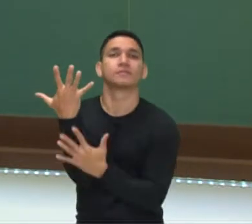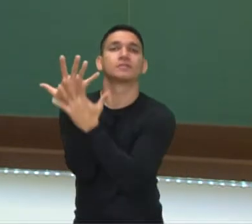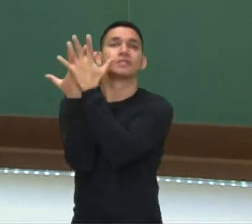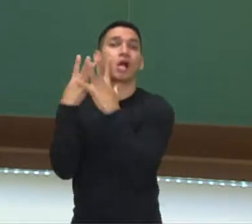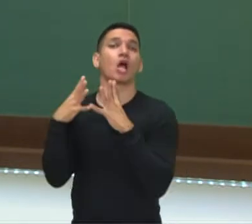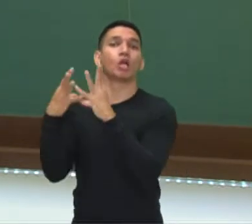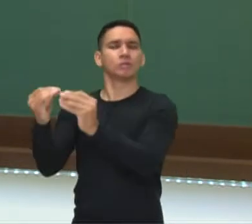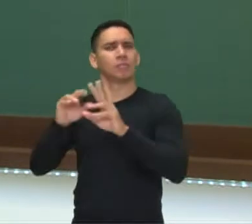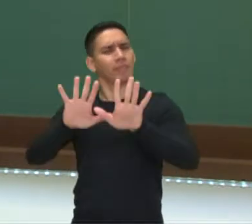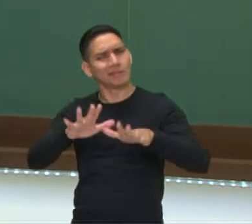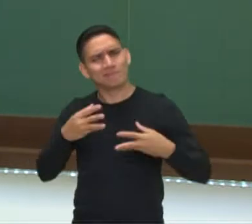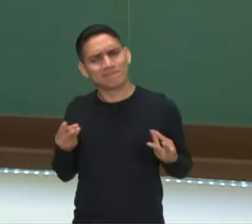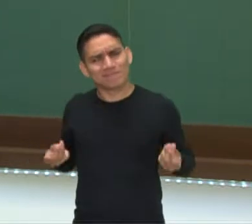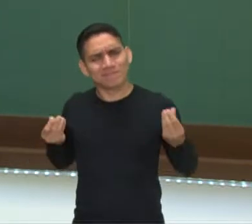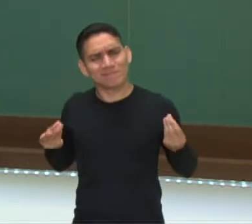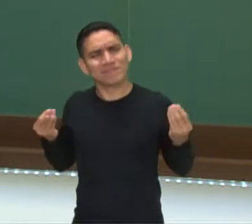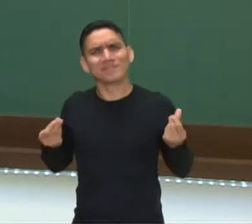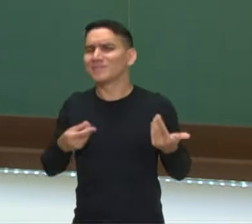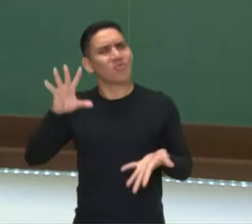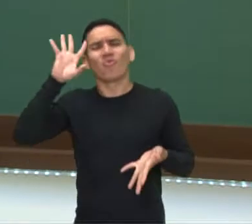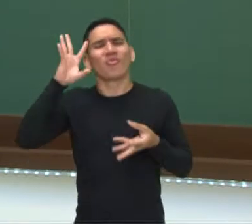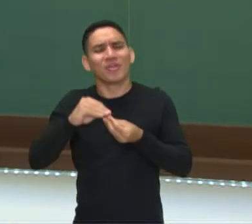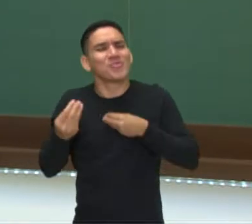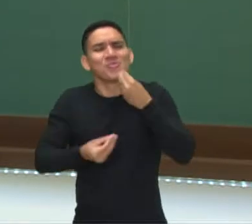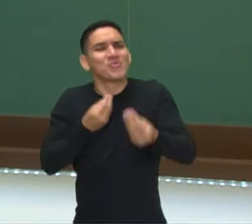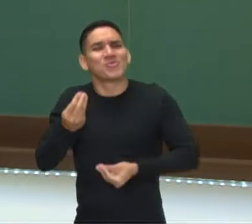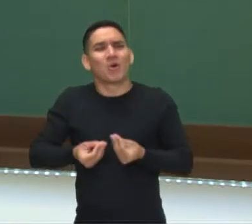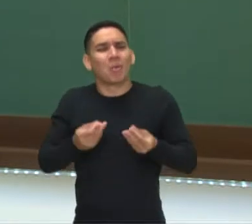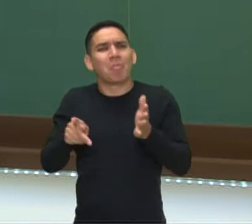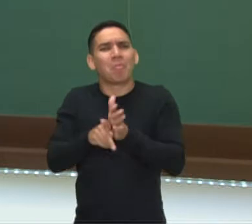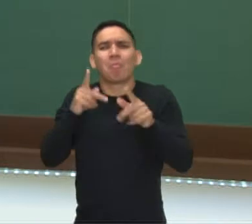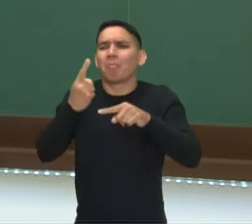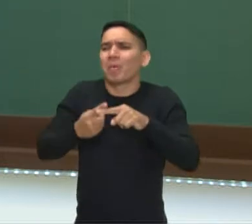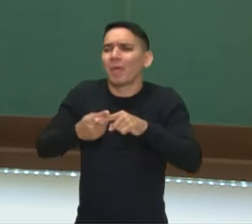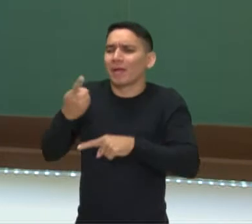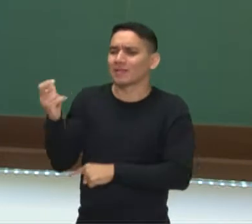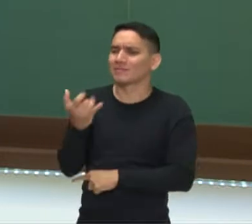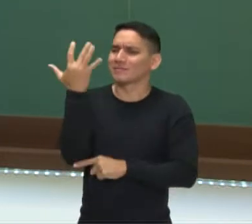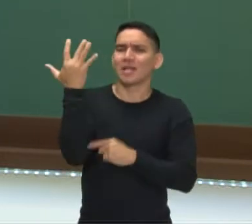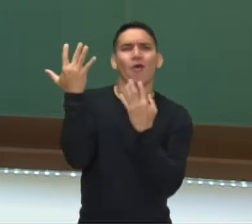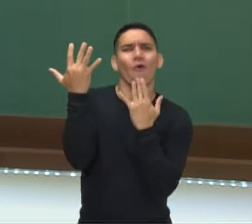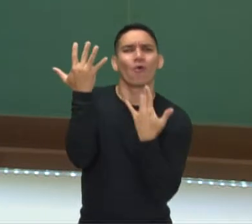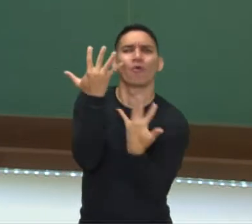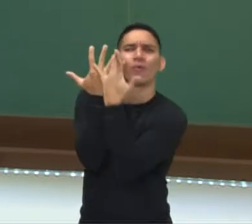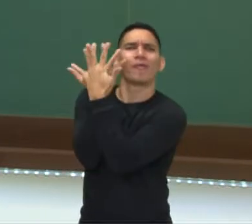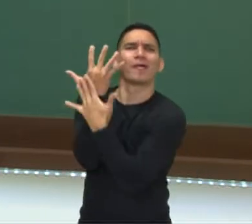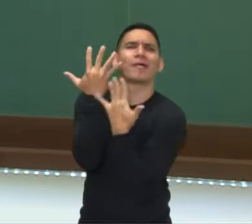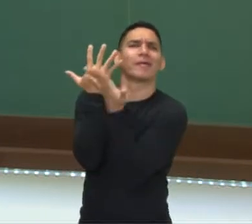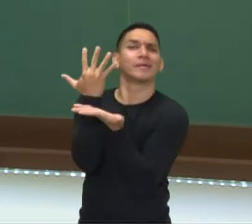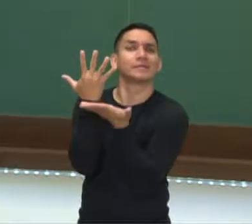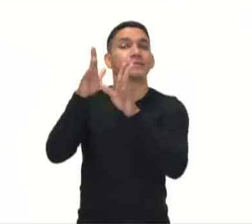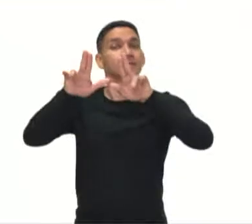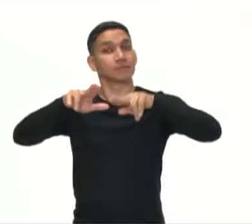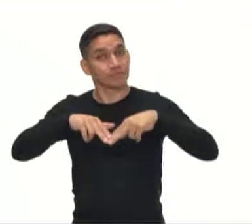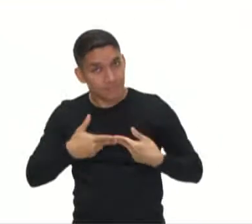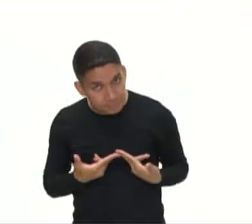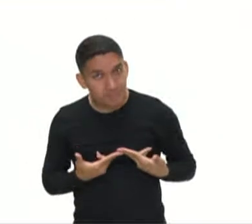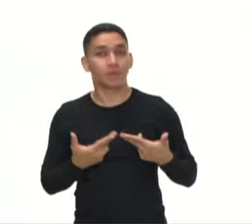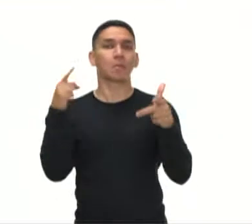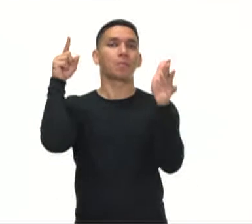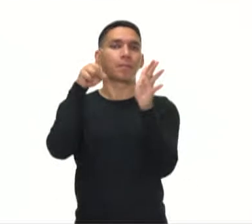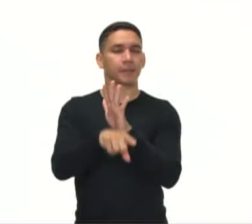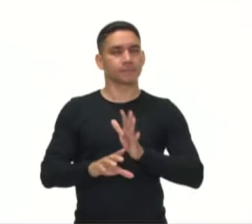Mas mesmo assim, ele ainda não conseguiu entender o motivo da flor estar ali toda colorida. Então nós temos uma